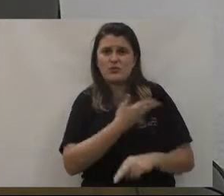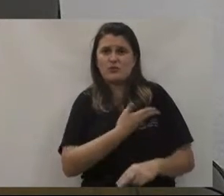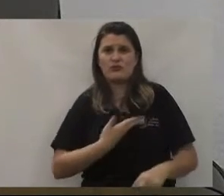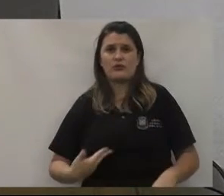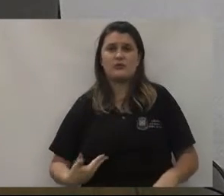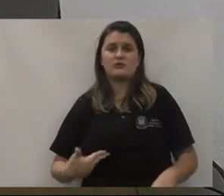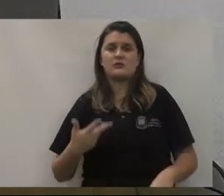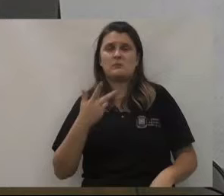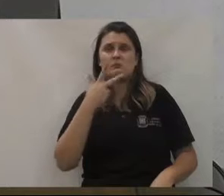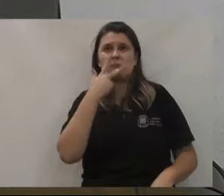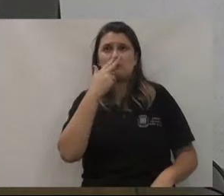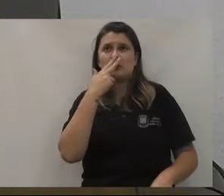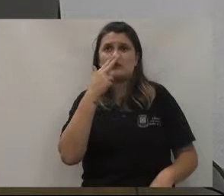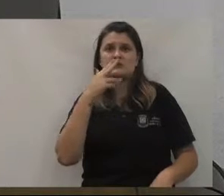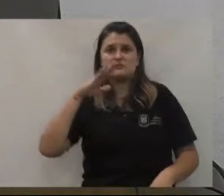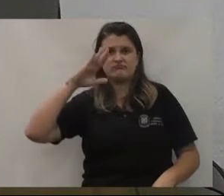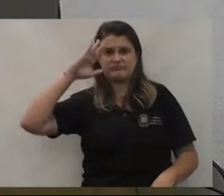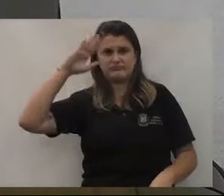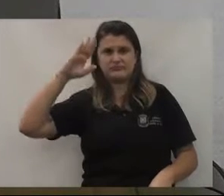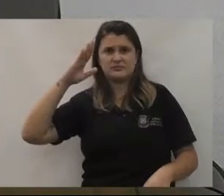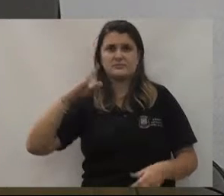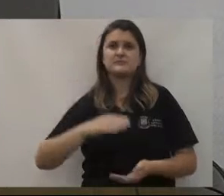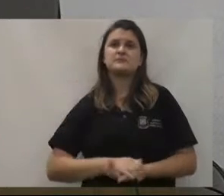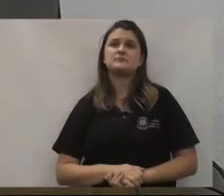praticamente do Exército, né?